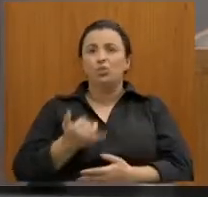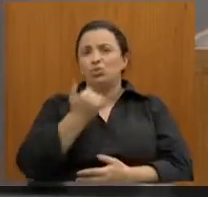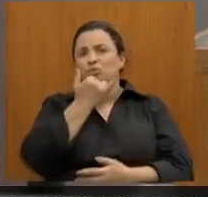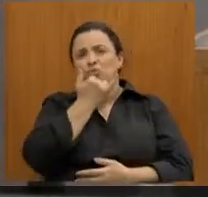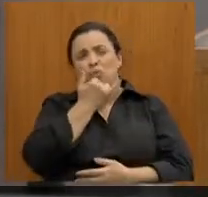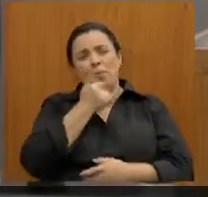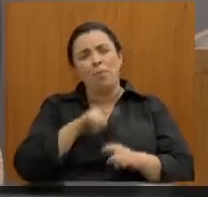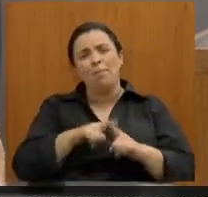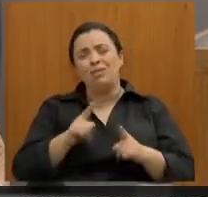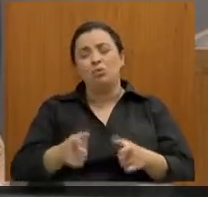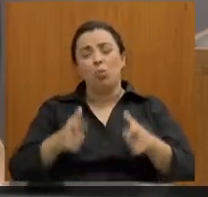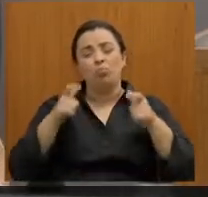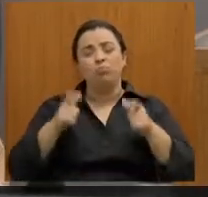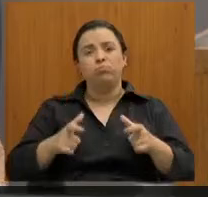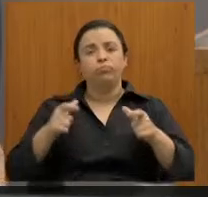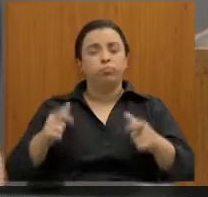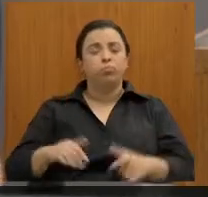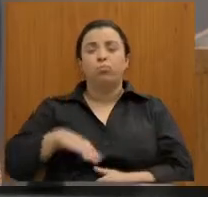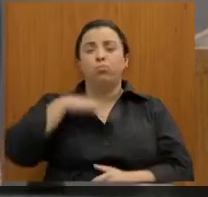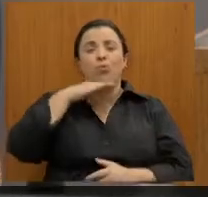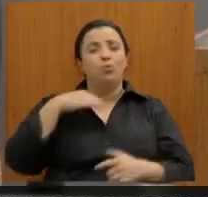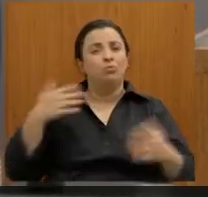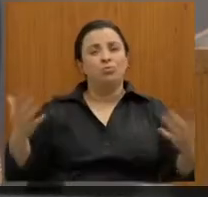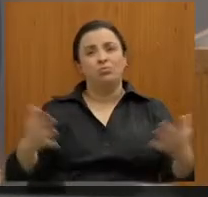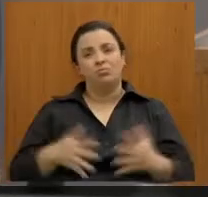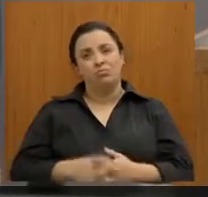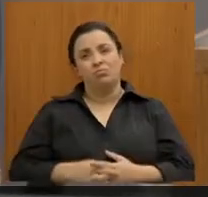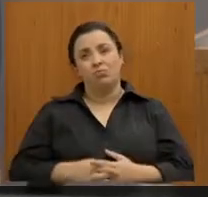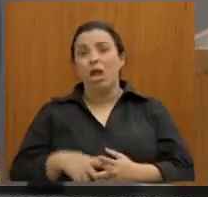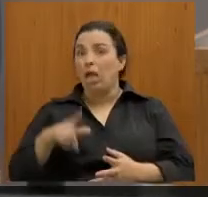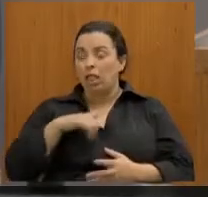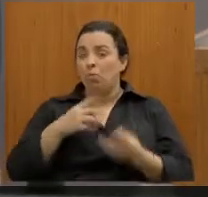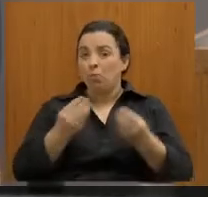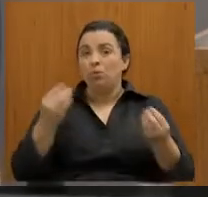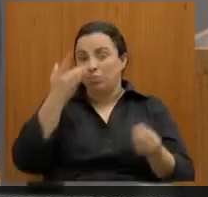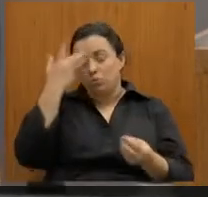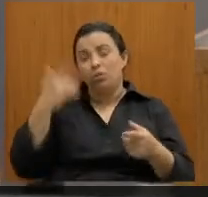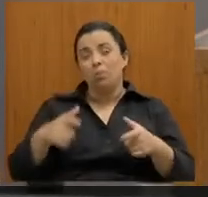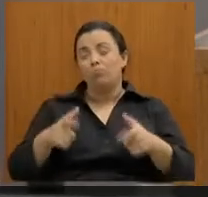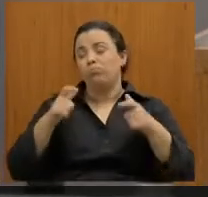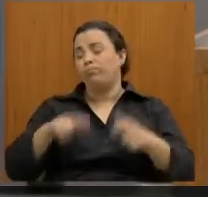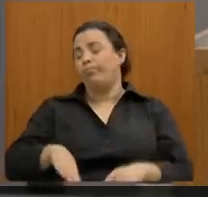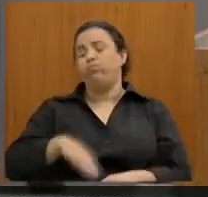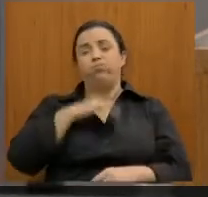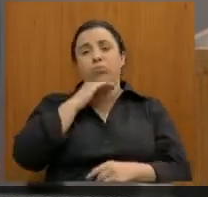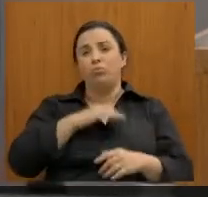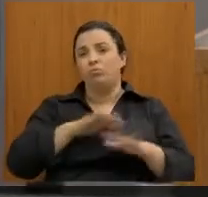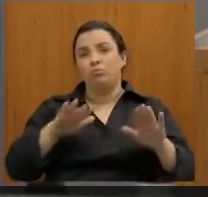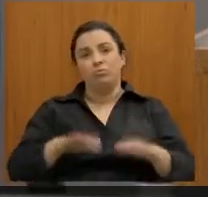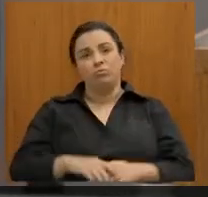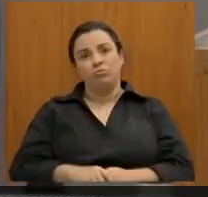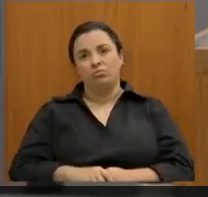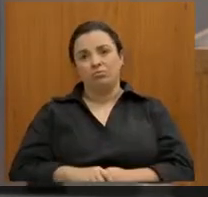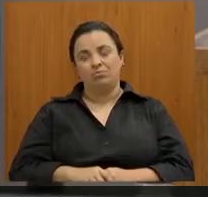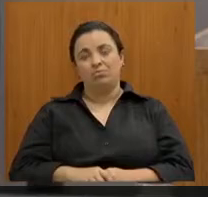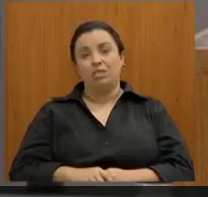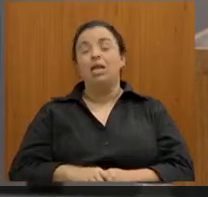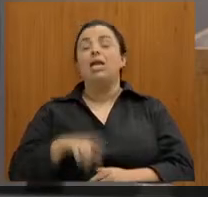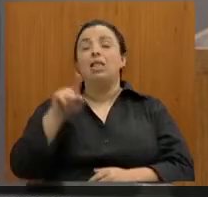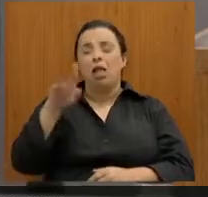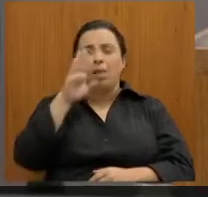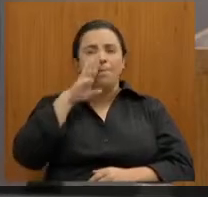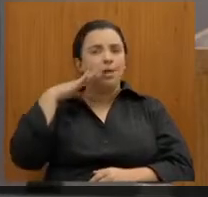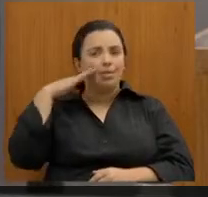cheio e tem muita gente assim então complementando a sala da deputada